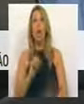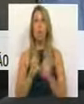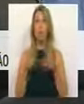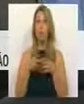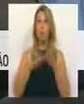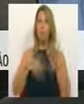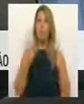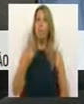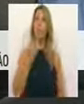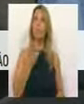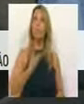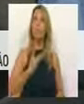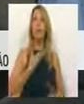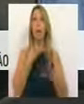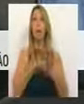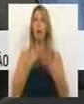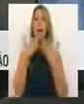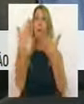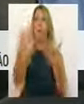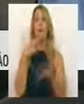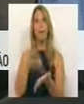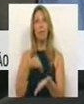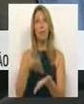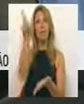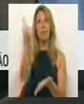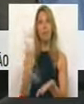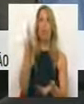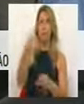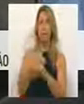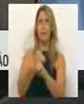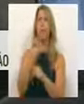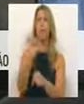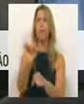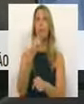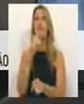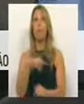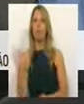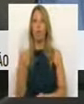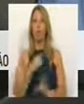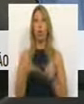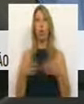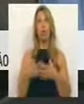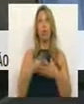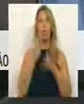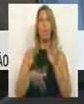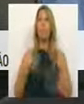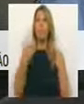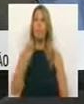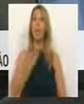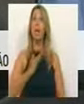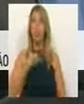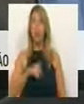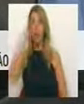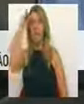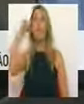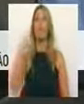agradecer a sua presença e também o seu trabalho. Dizer-lhe que para nós, Grupo Parlamentar do PSD, hoje foi muito difícil conseguir estar aqui,